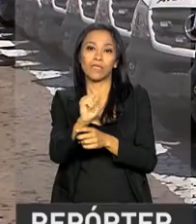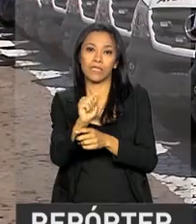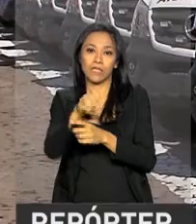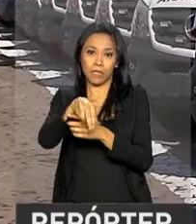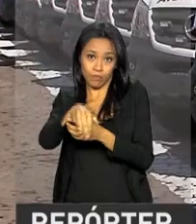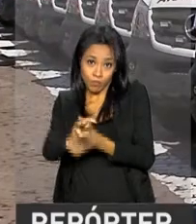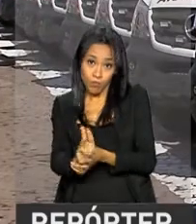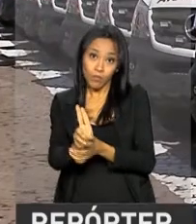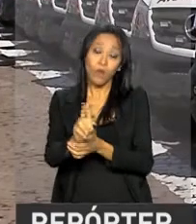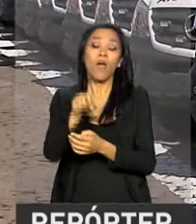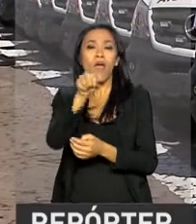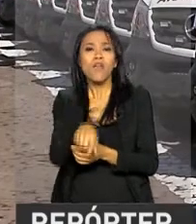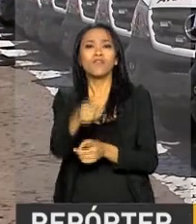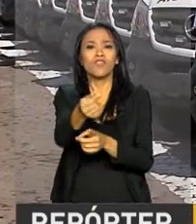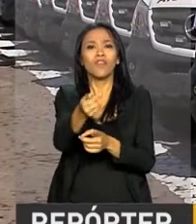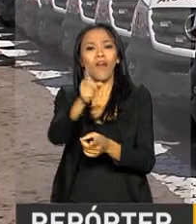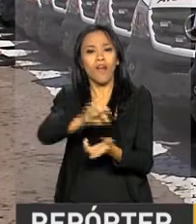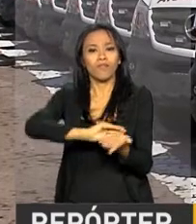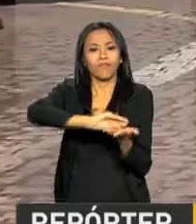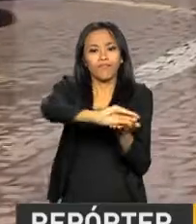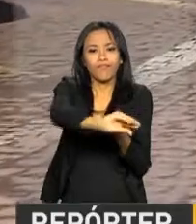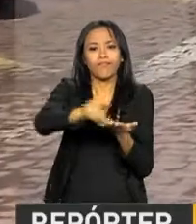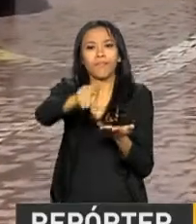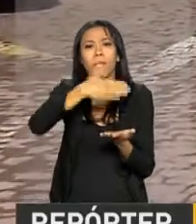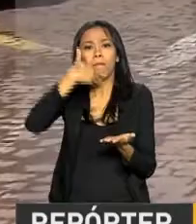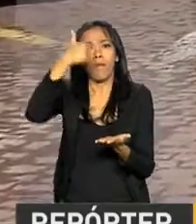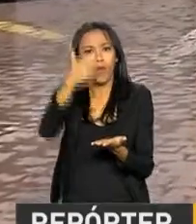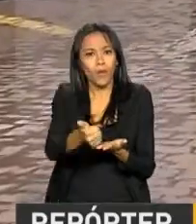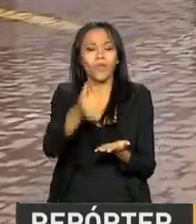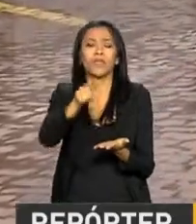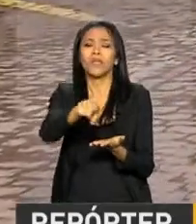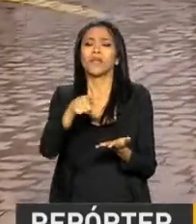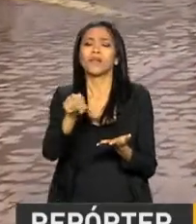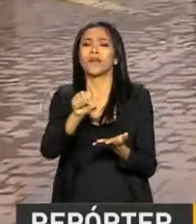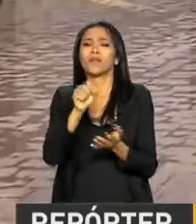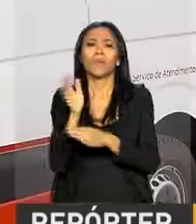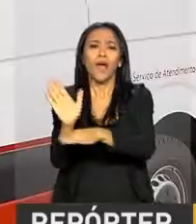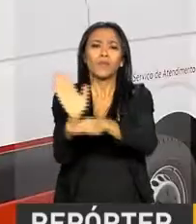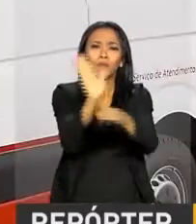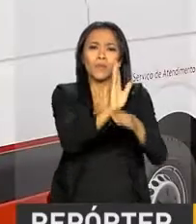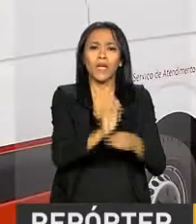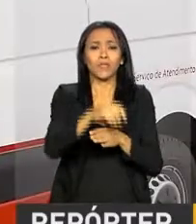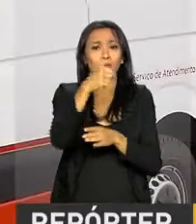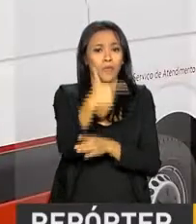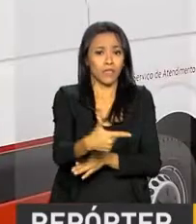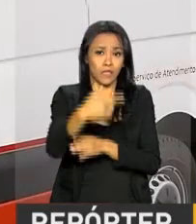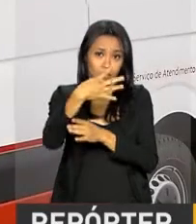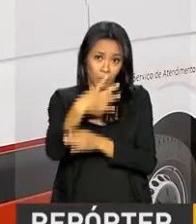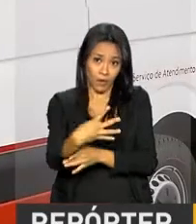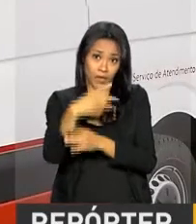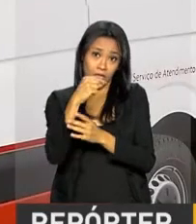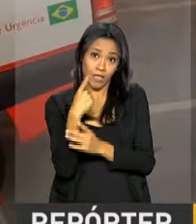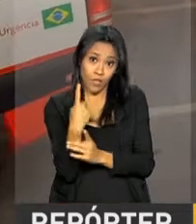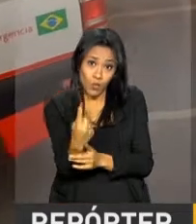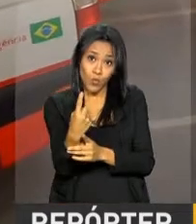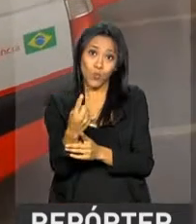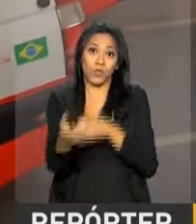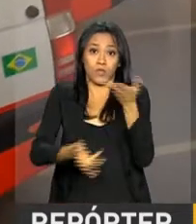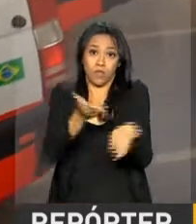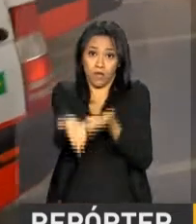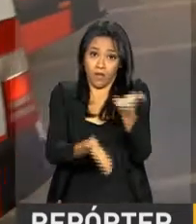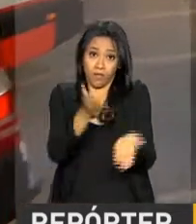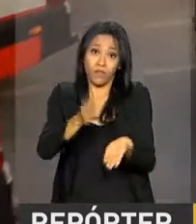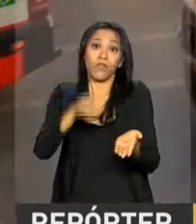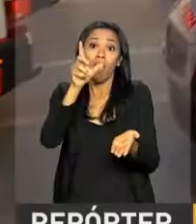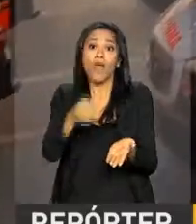os recursos serão investidos no custeio e na melhoria dos atendimentos prestados por 241 serviços do samu são